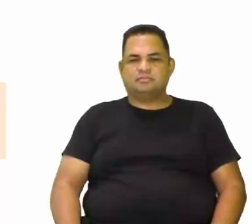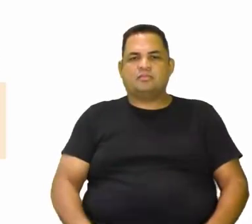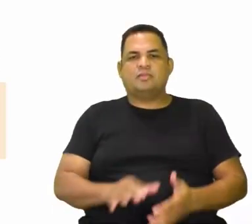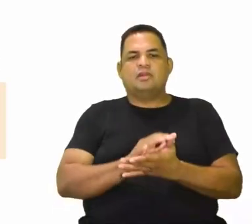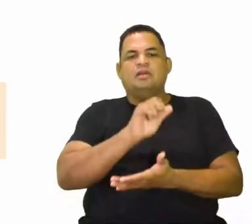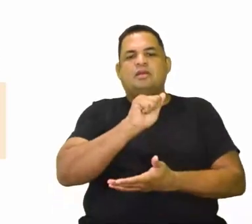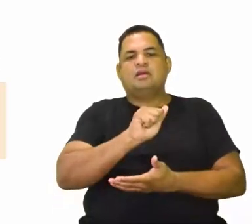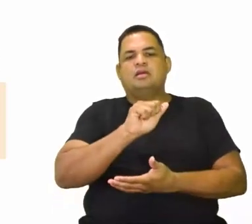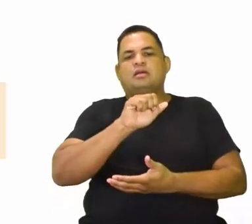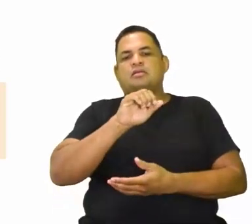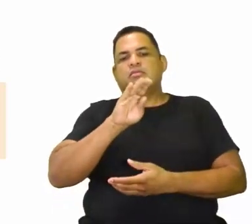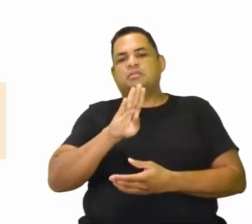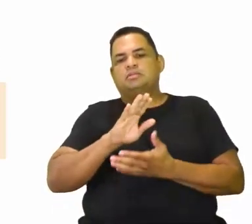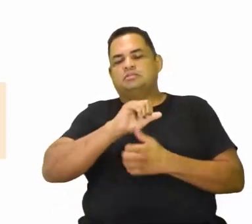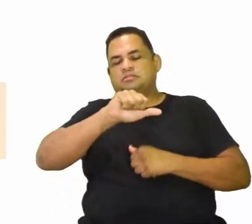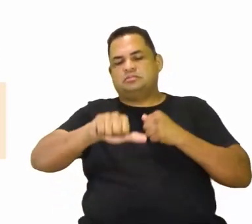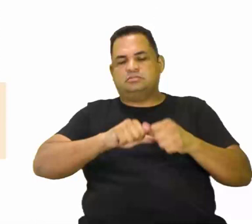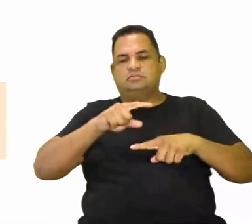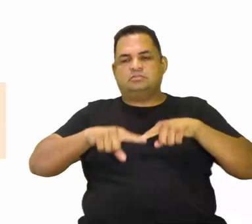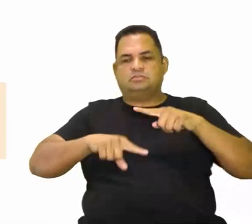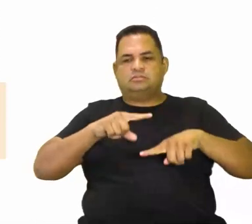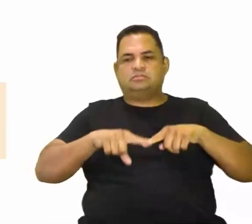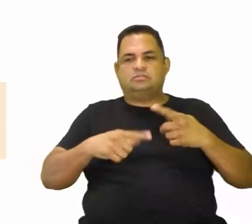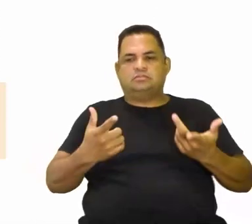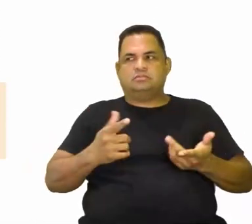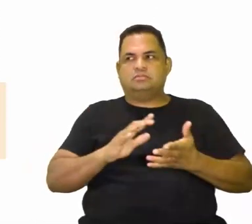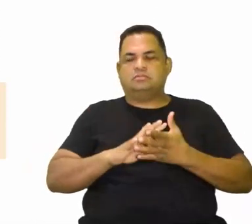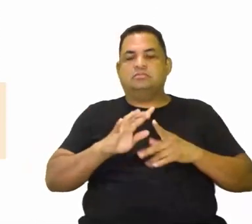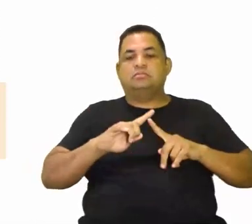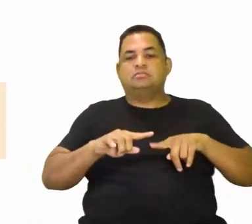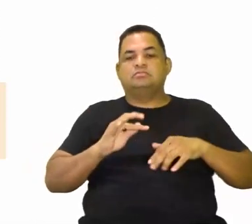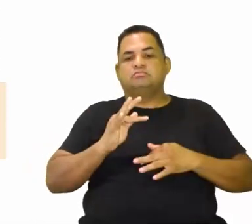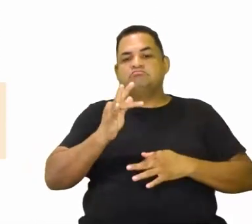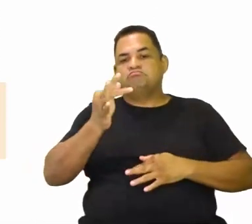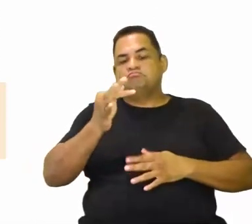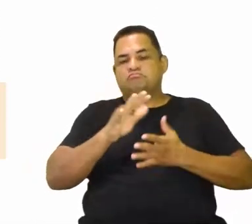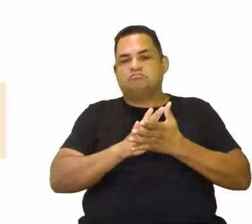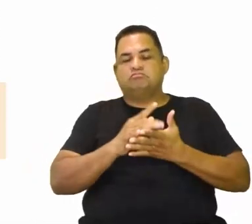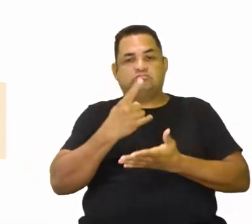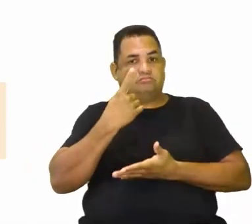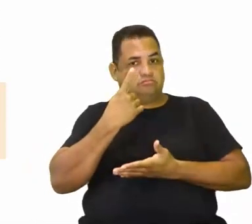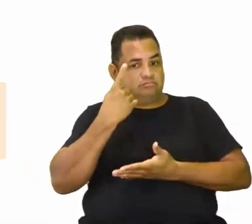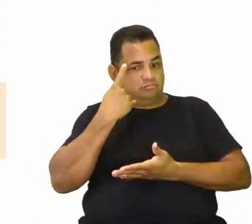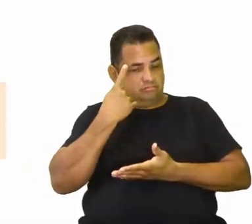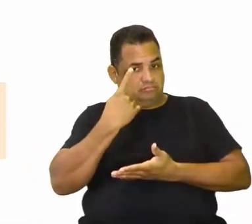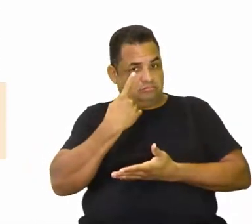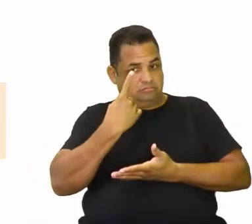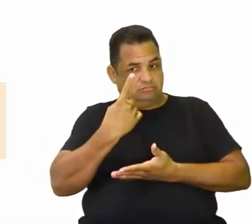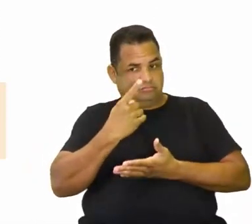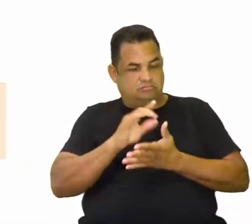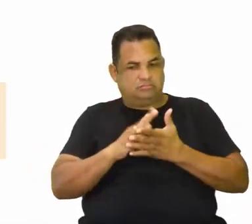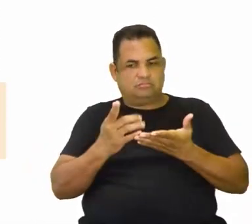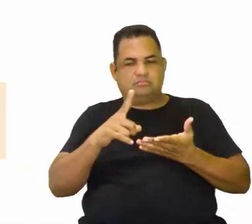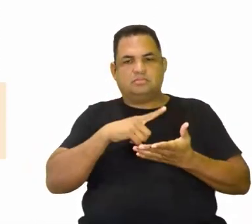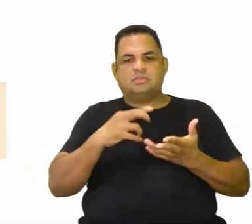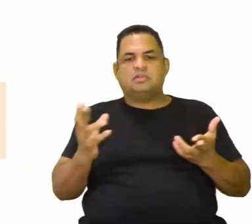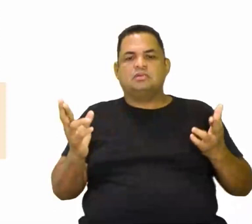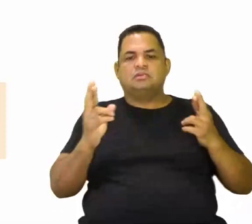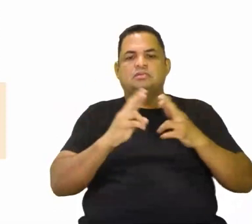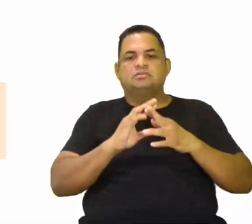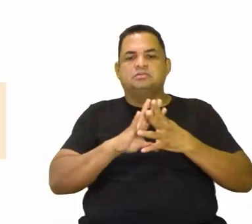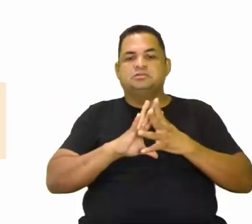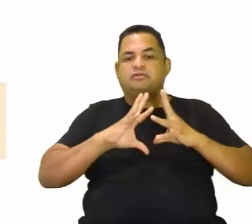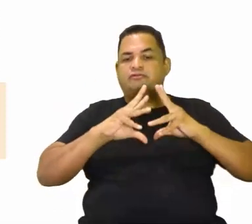transformando em produto. Lógico que futuramente vocês vão ver também que tem reações que não se completam